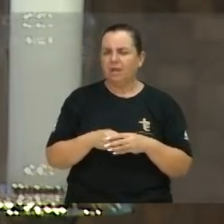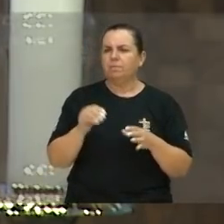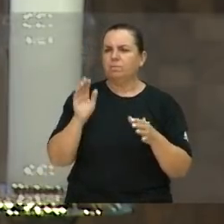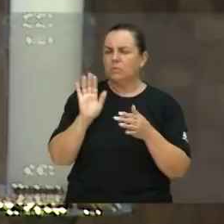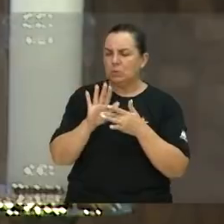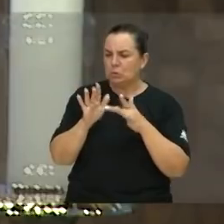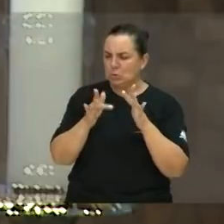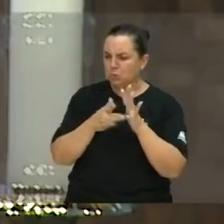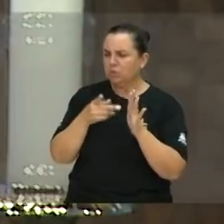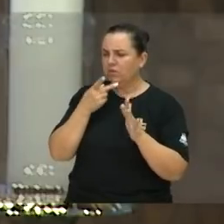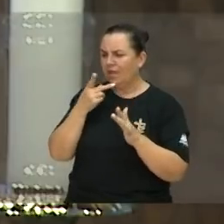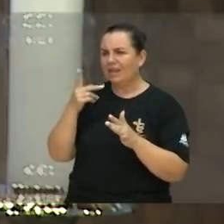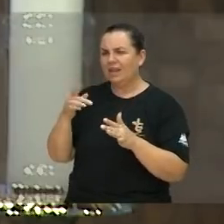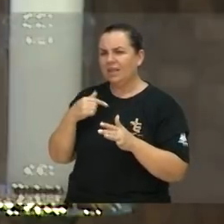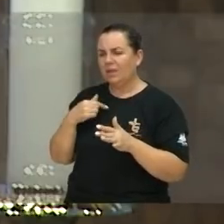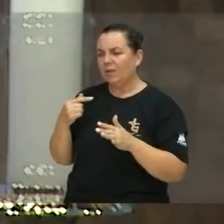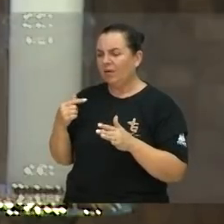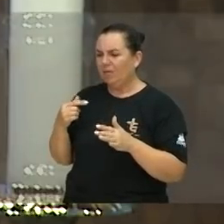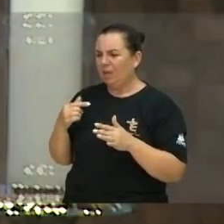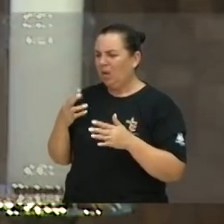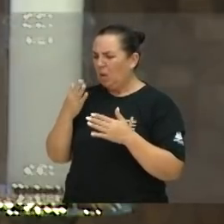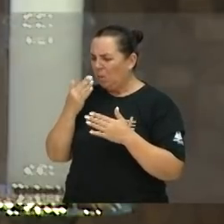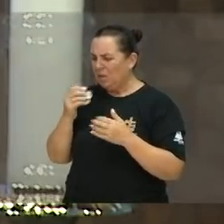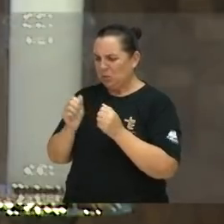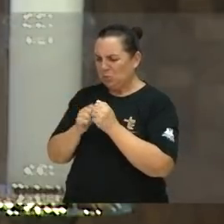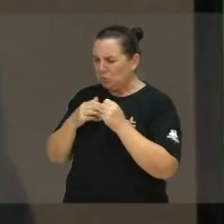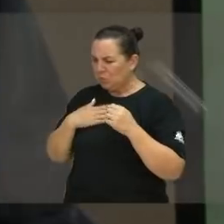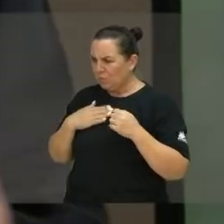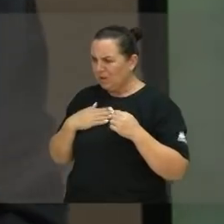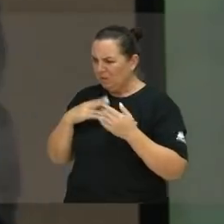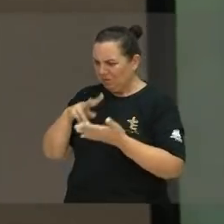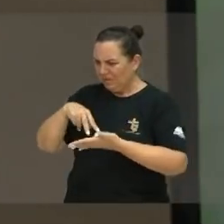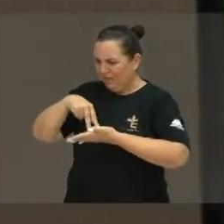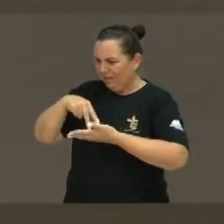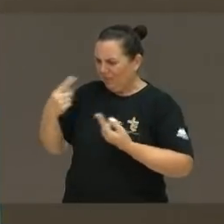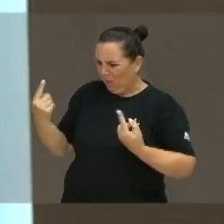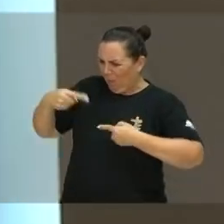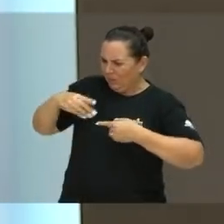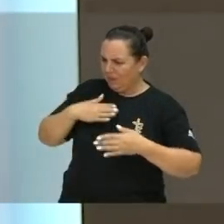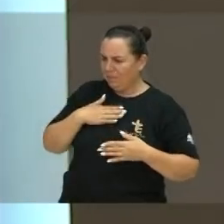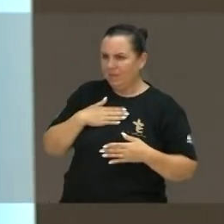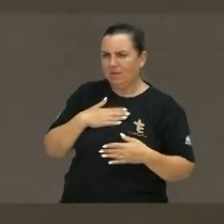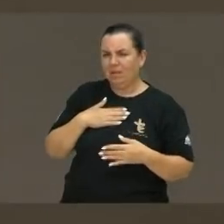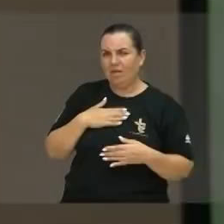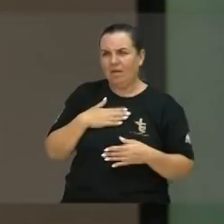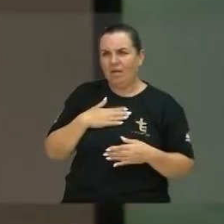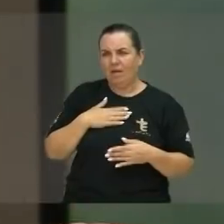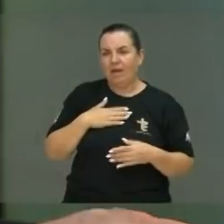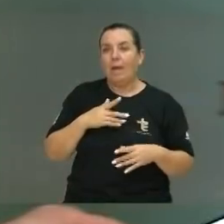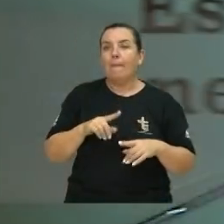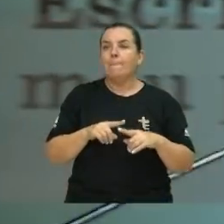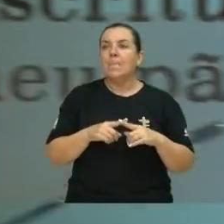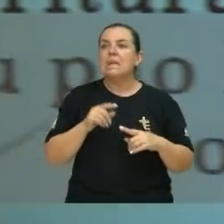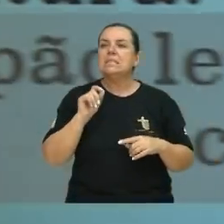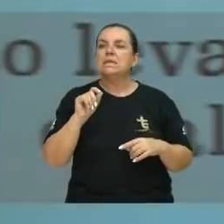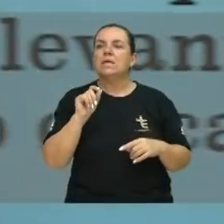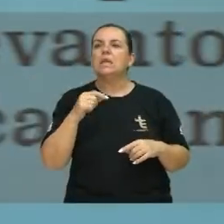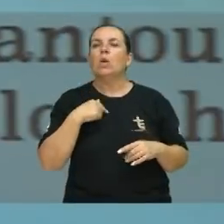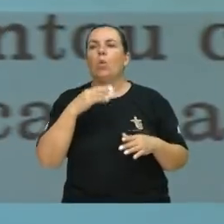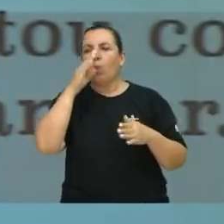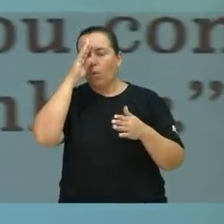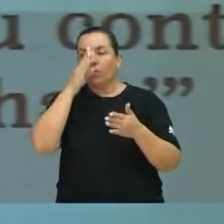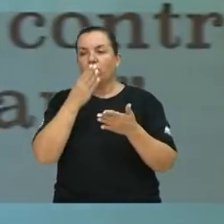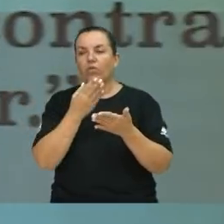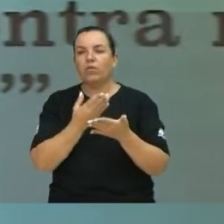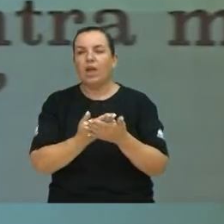que comia do meu pão se levanta contra mim ou seja assim é a tradução mas até aquele em quem eu